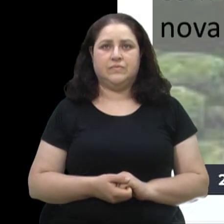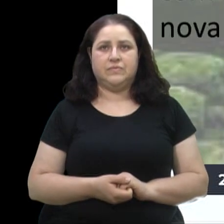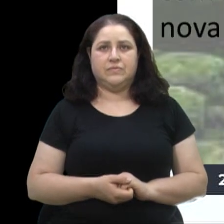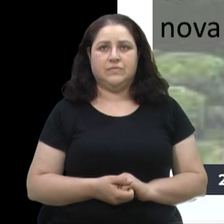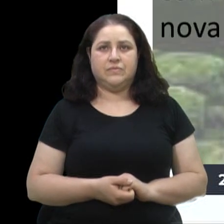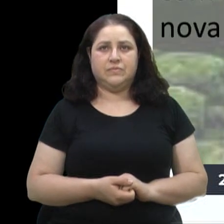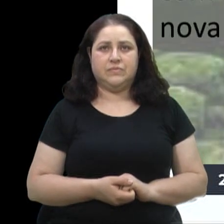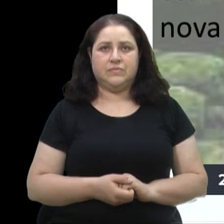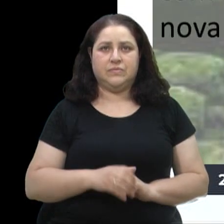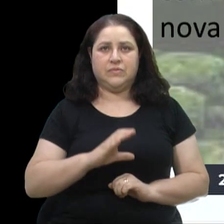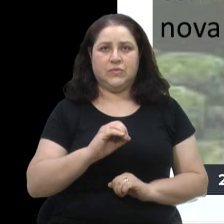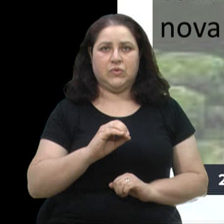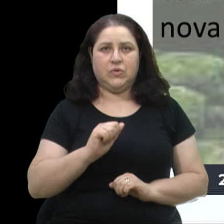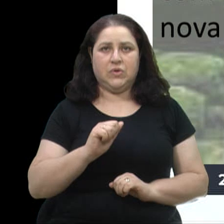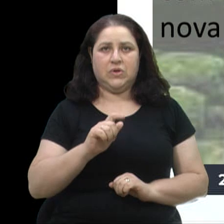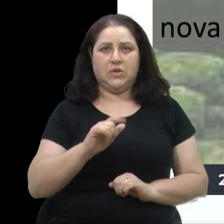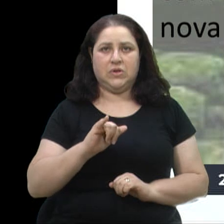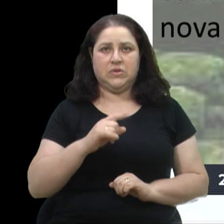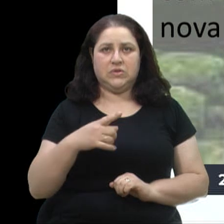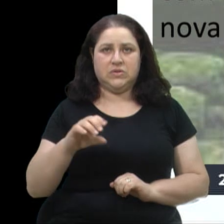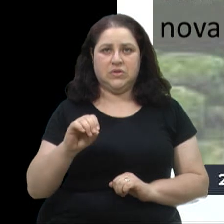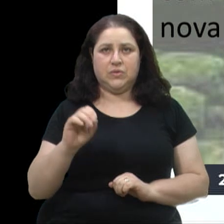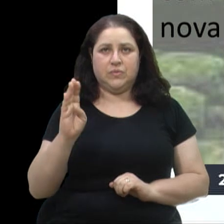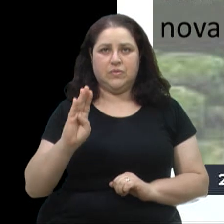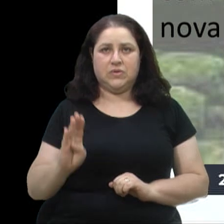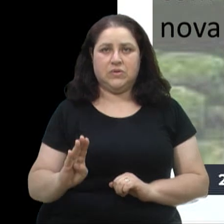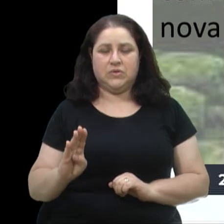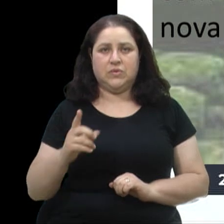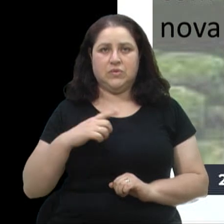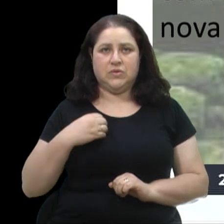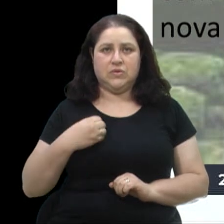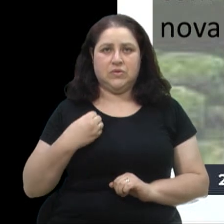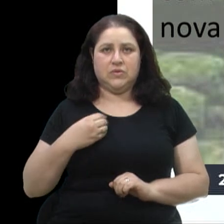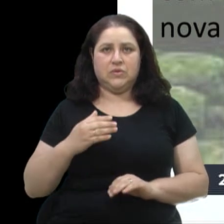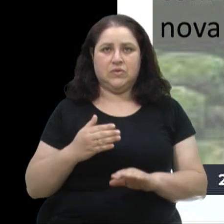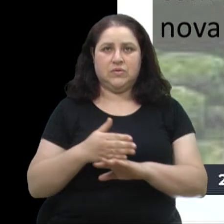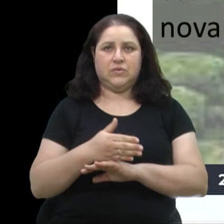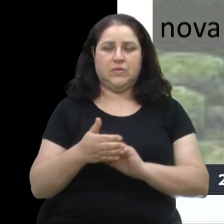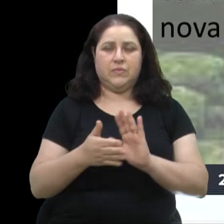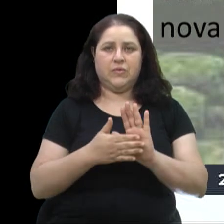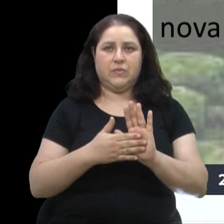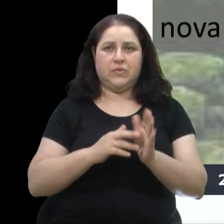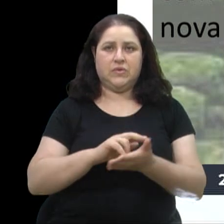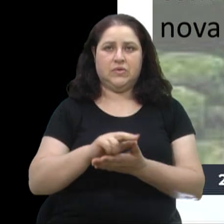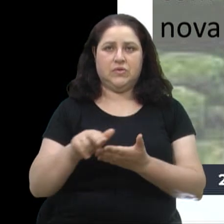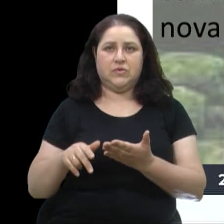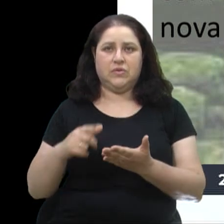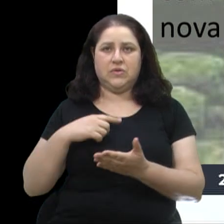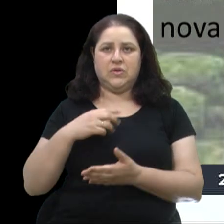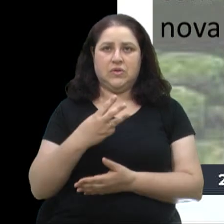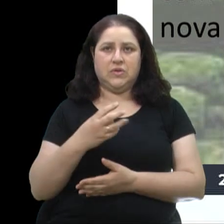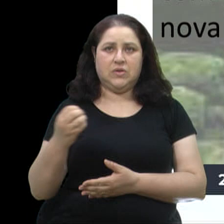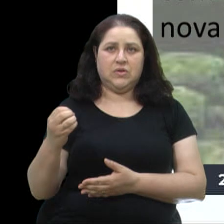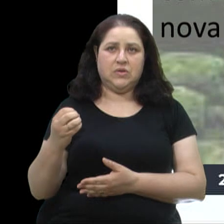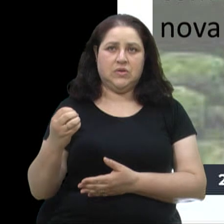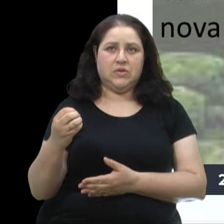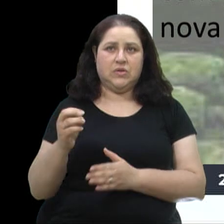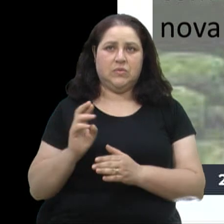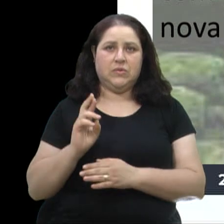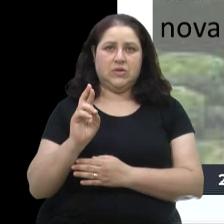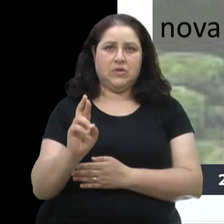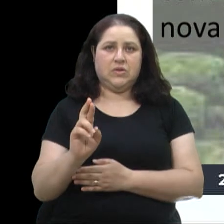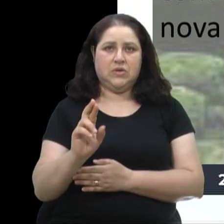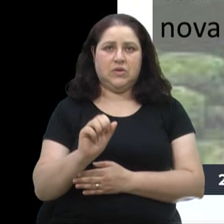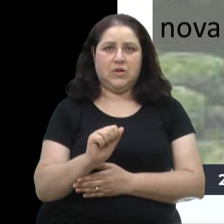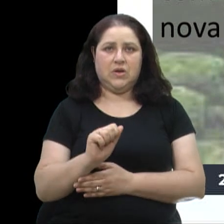A Coalizão Brasil também entra com várias propostas e tem 300 representantes do agronegócio